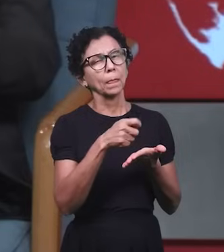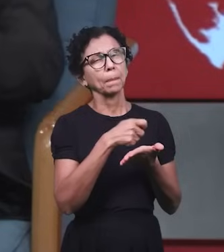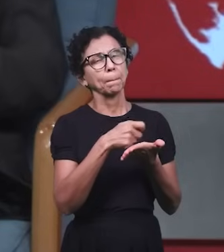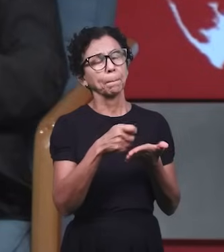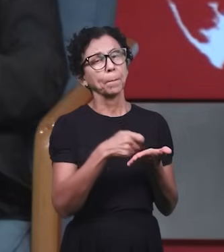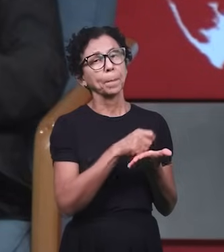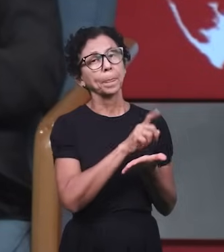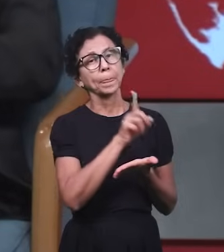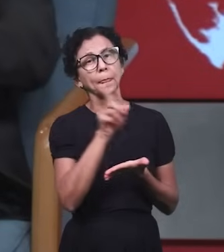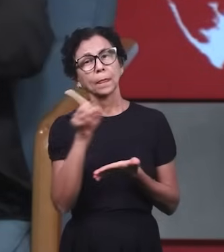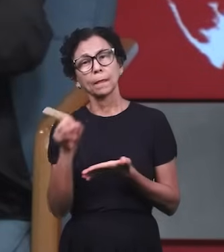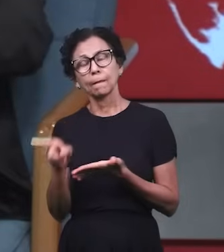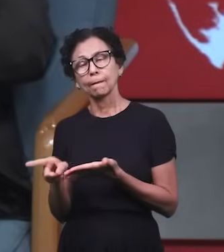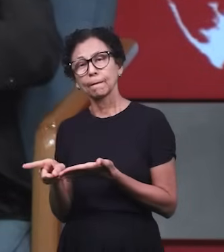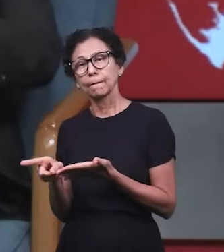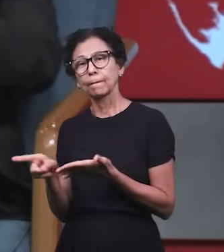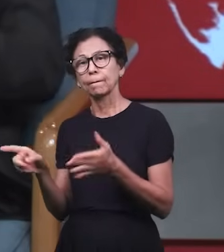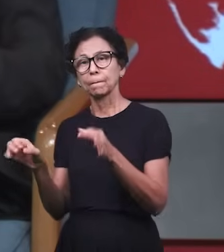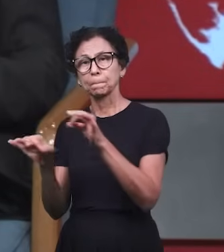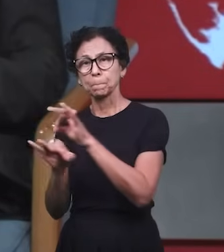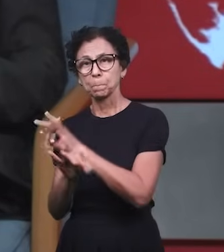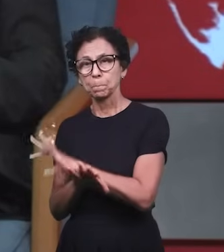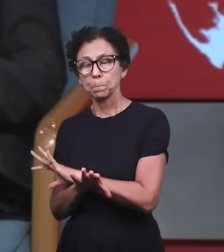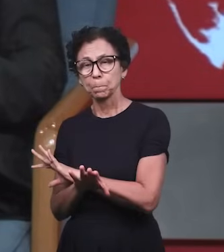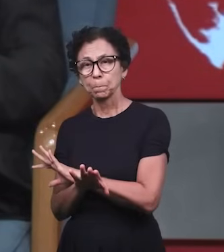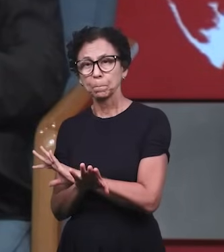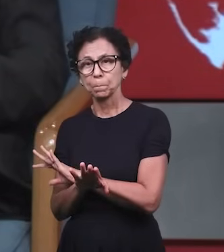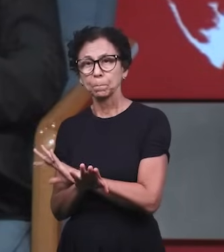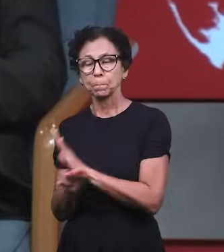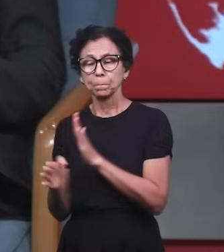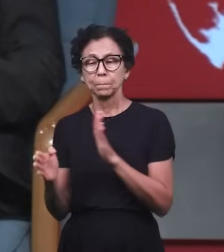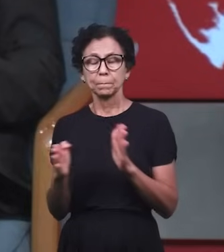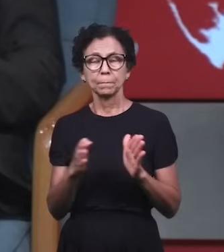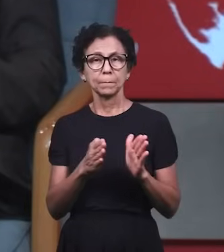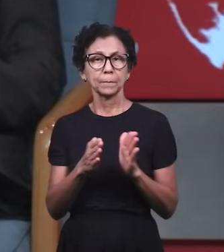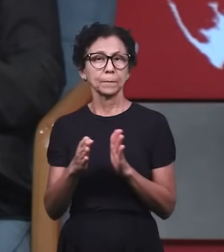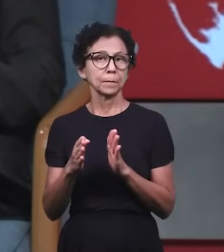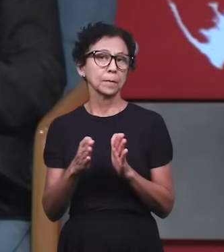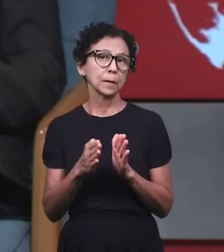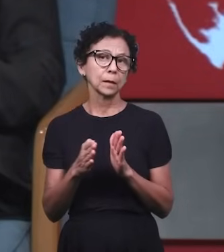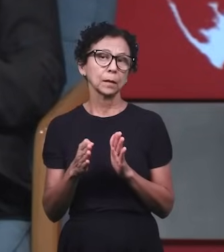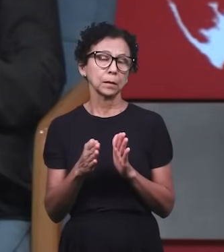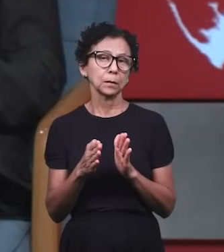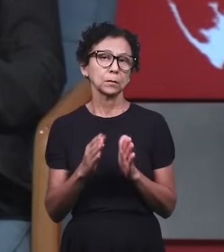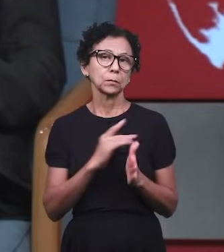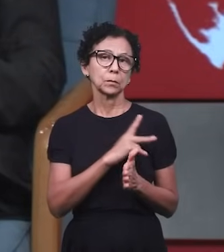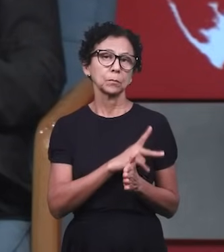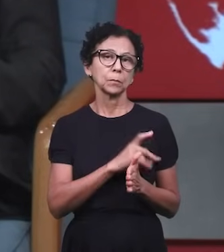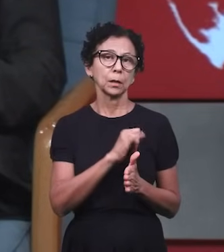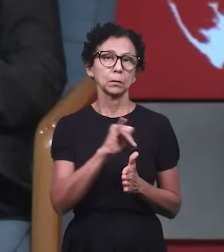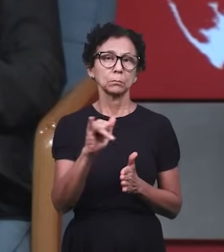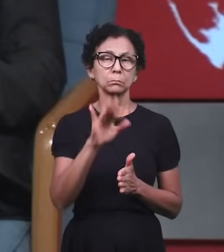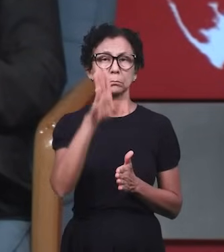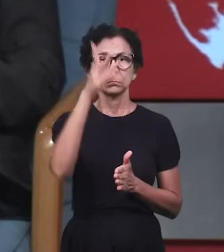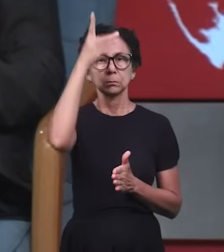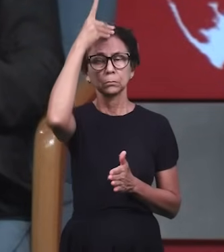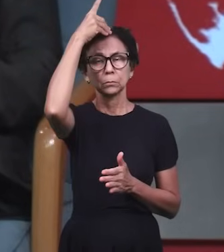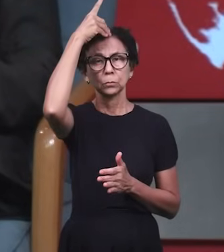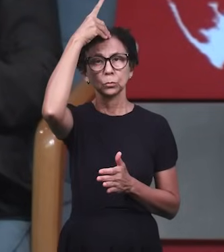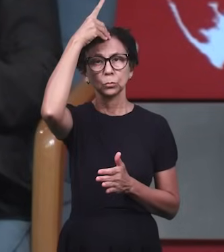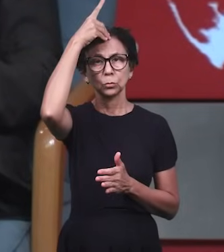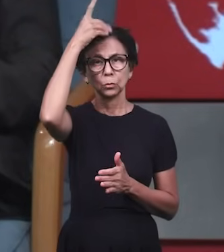se completou e então encerra, nesse momento, todo o período que Paulo chama de